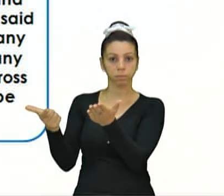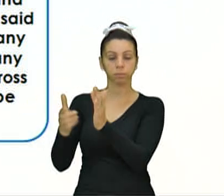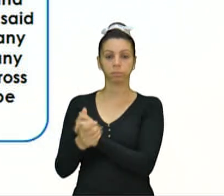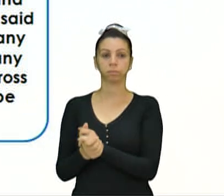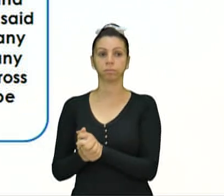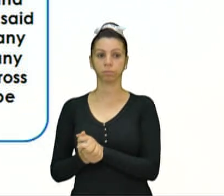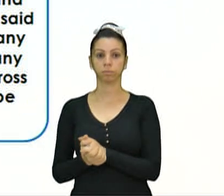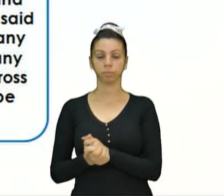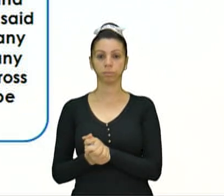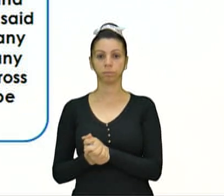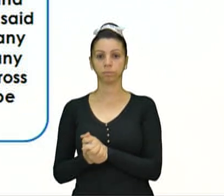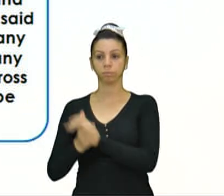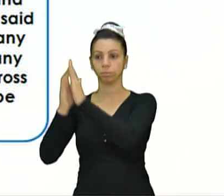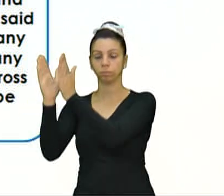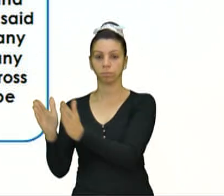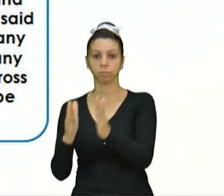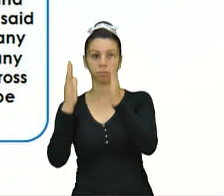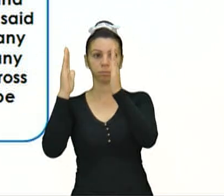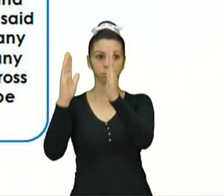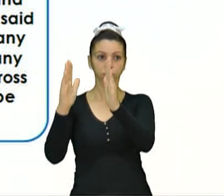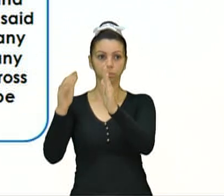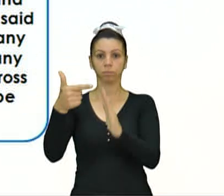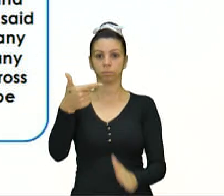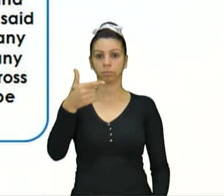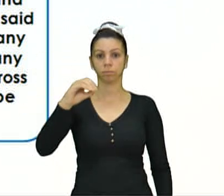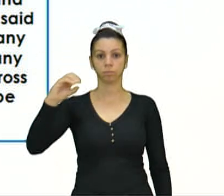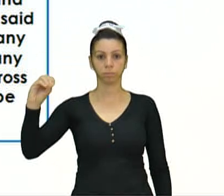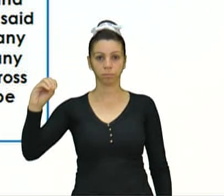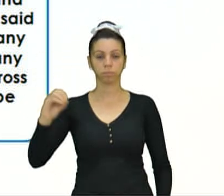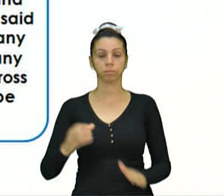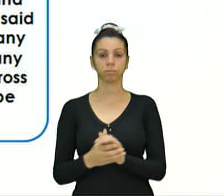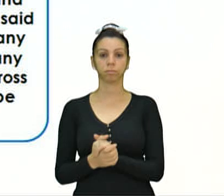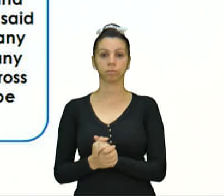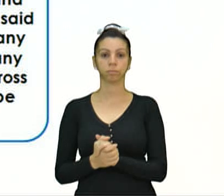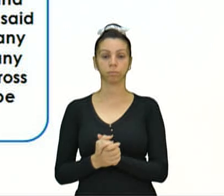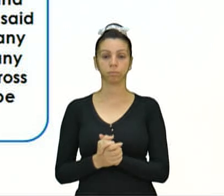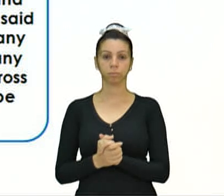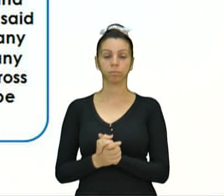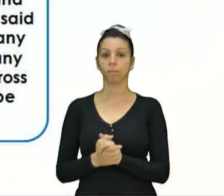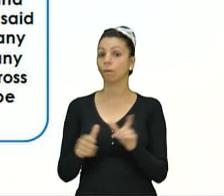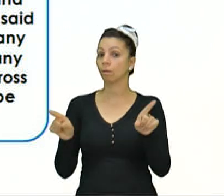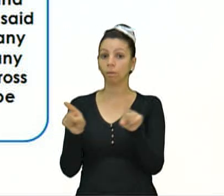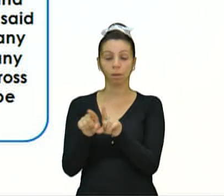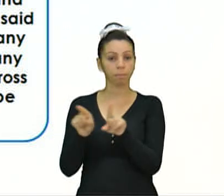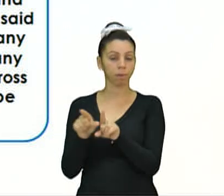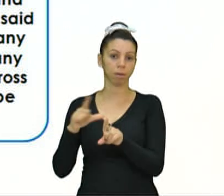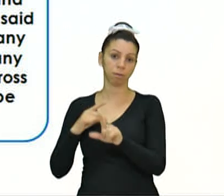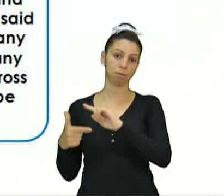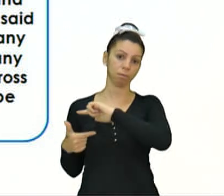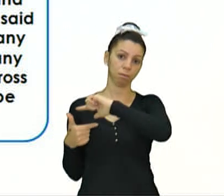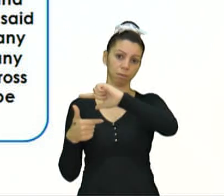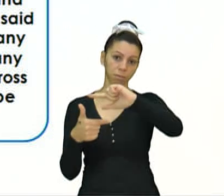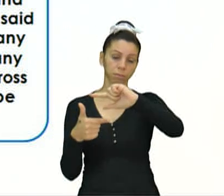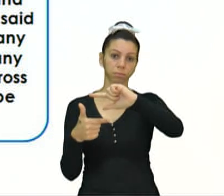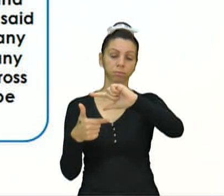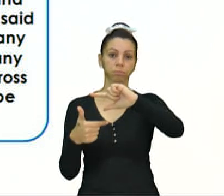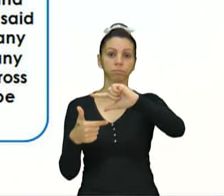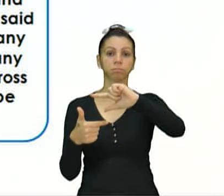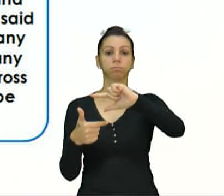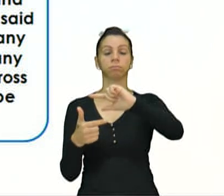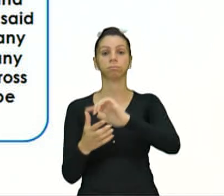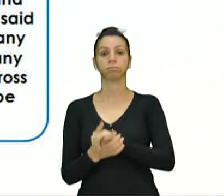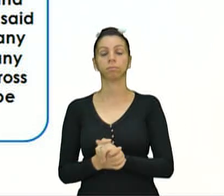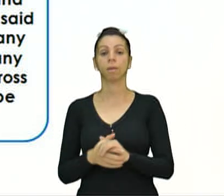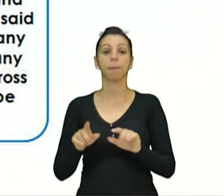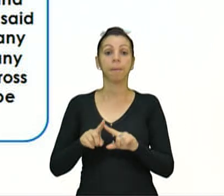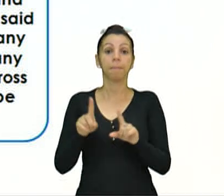Sydney 2000, no ano 2000 lá na Austrália, também tinha essa traditional media, essa mídia tradicional,